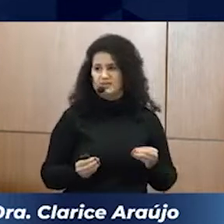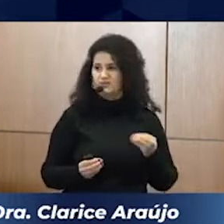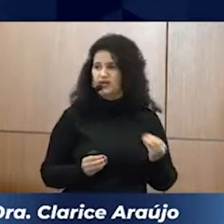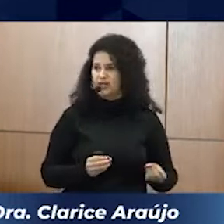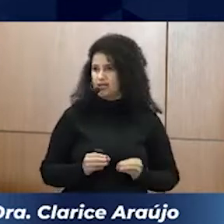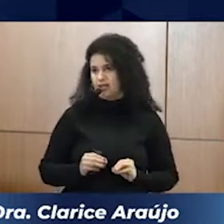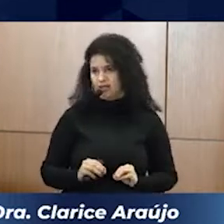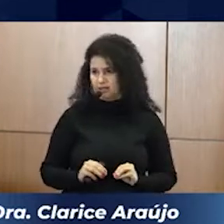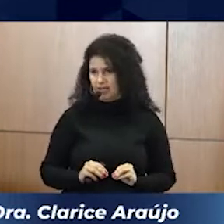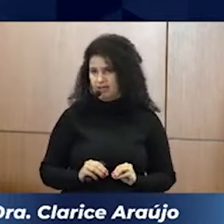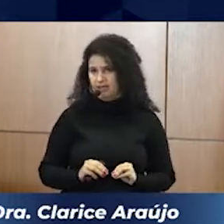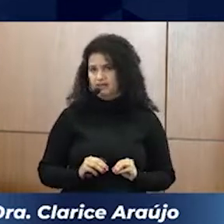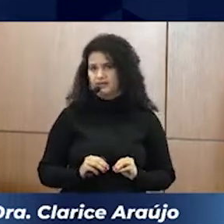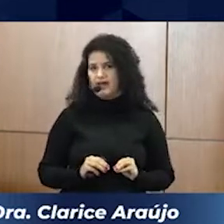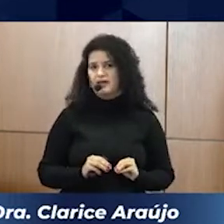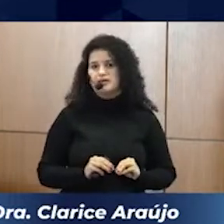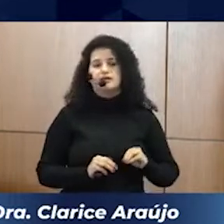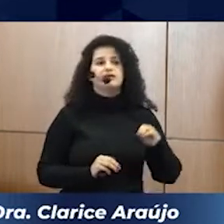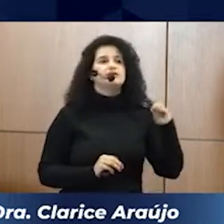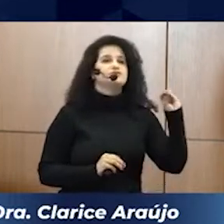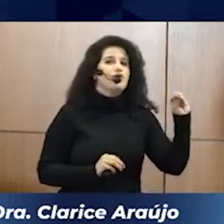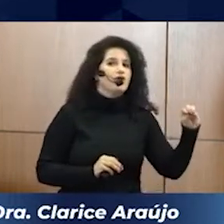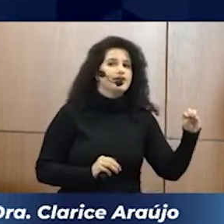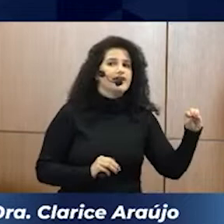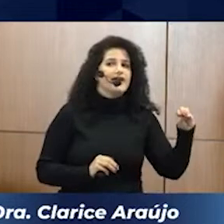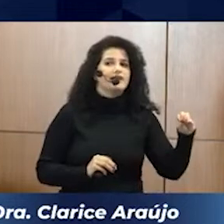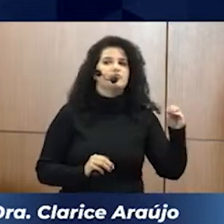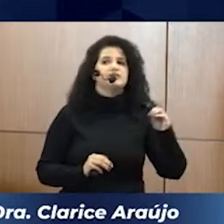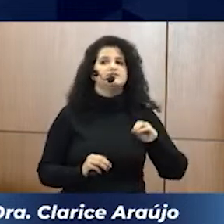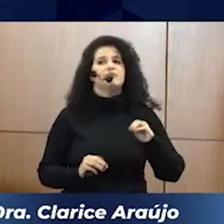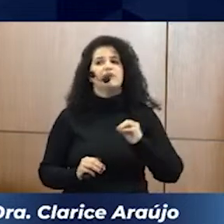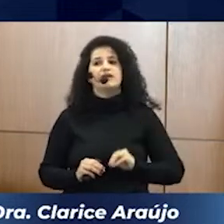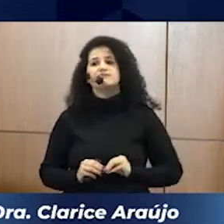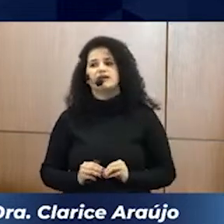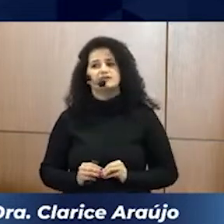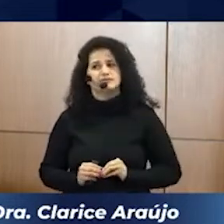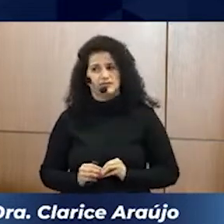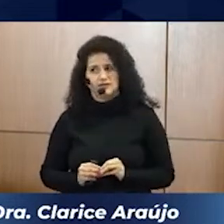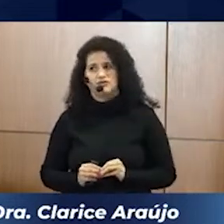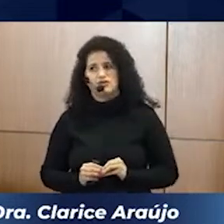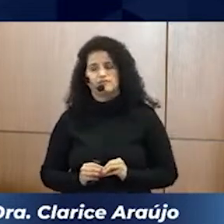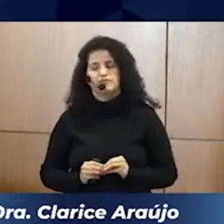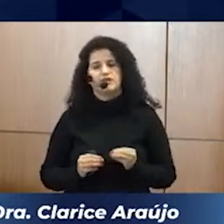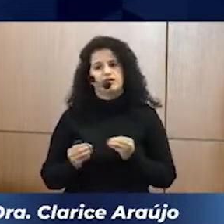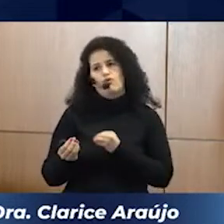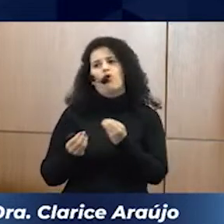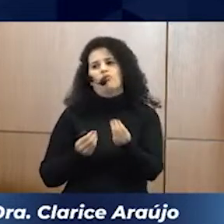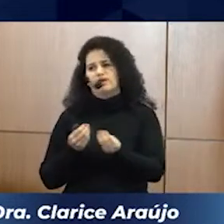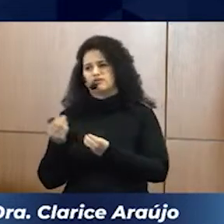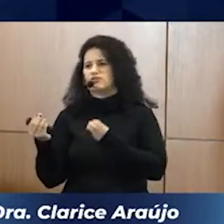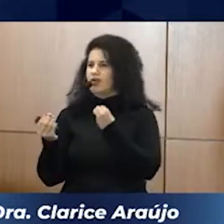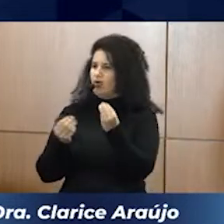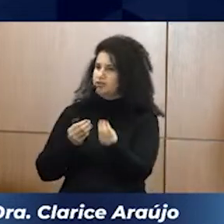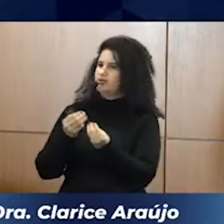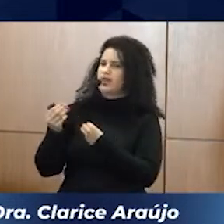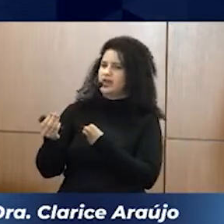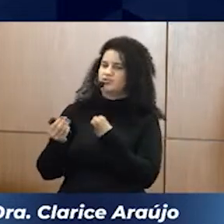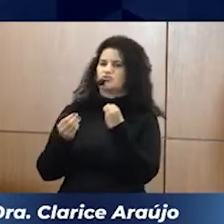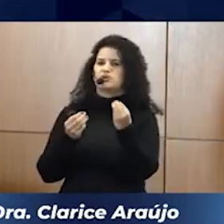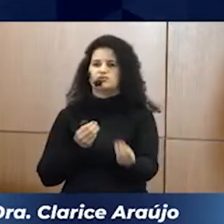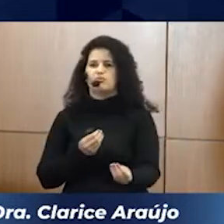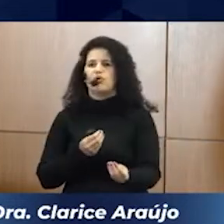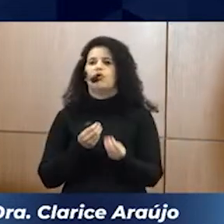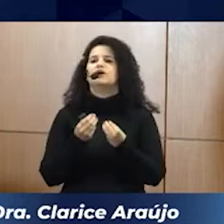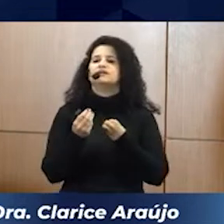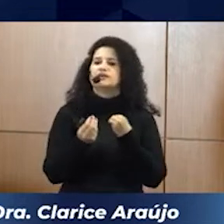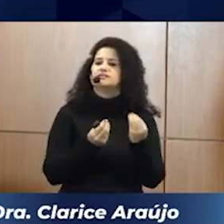Brasil é Brasil, Canadá é Canadá. Tá? E só que ela parecia bem interessante, e como era de TO também, a